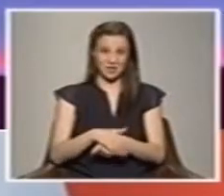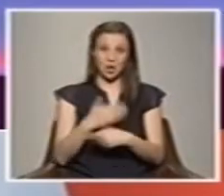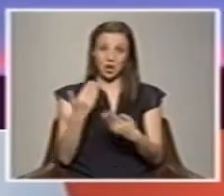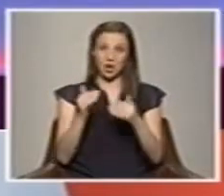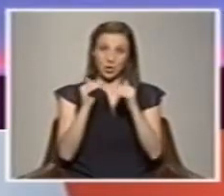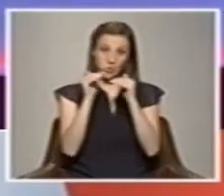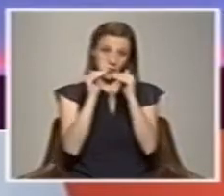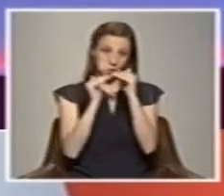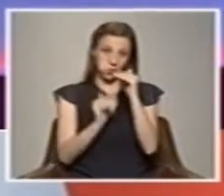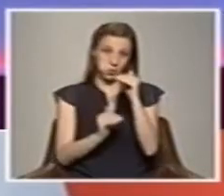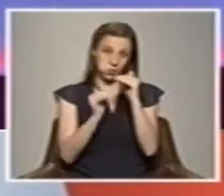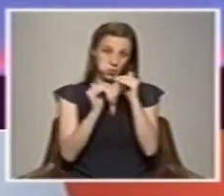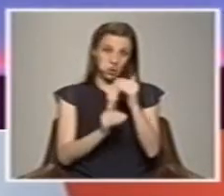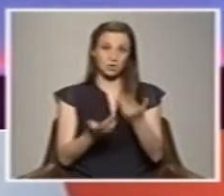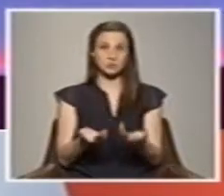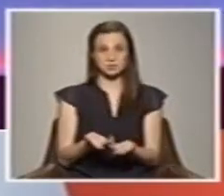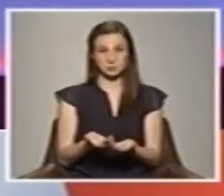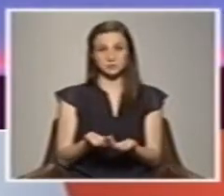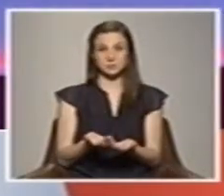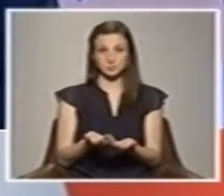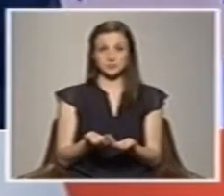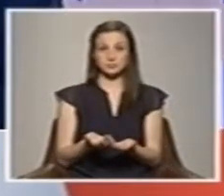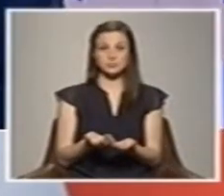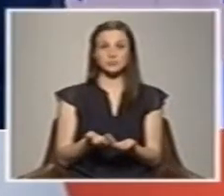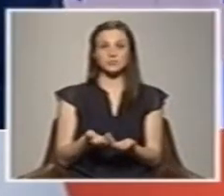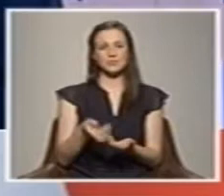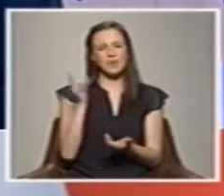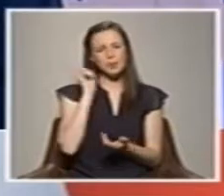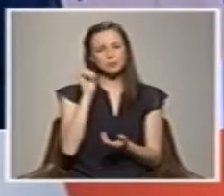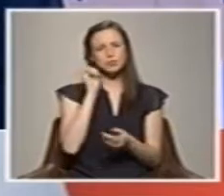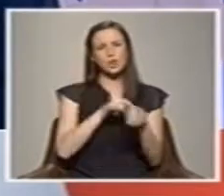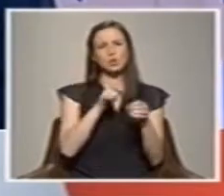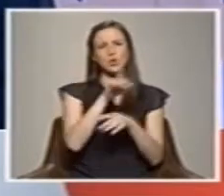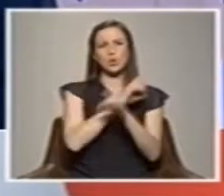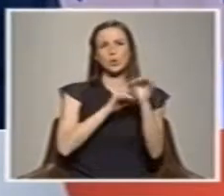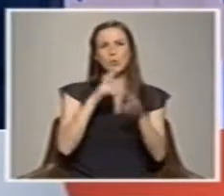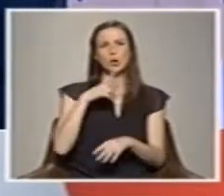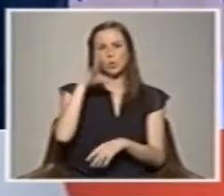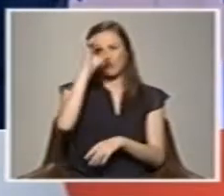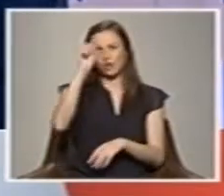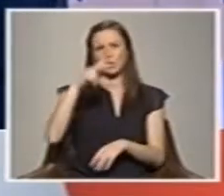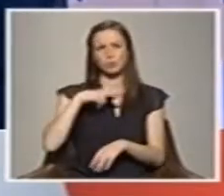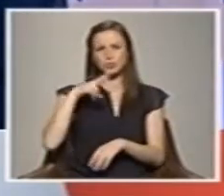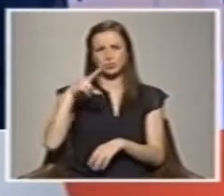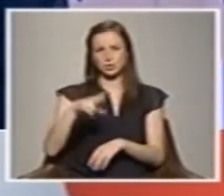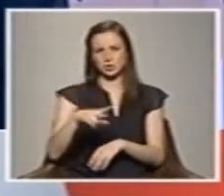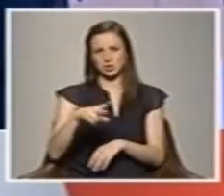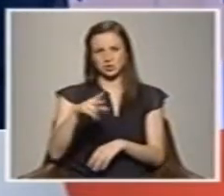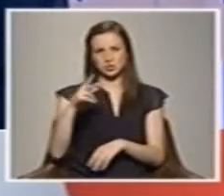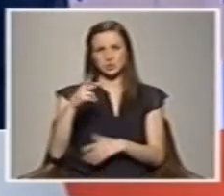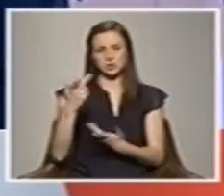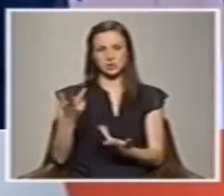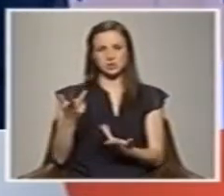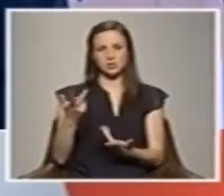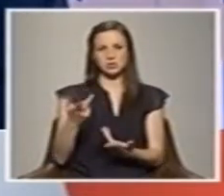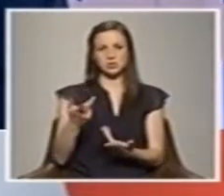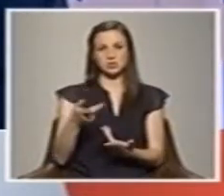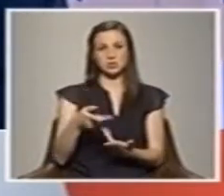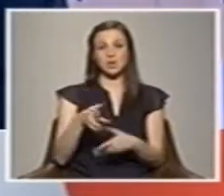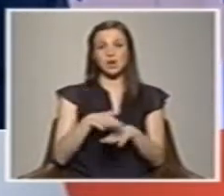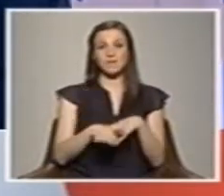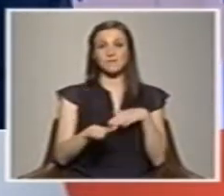já desceu, já baixou esta expectativa, é necessário que a União Europeia e que o governo português e que as autarquias, em concreto,